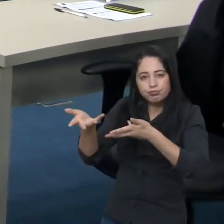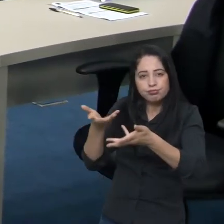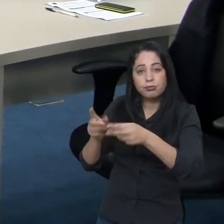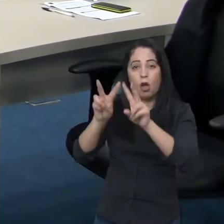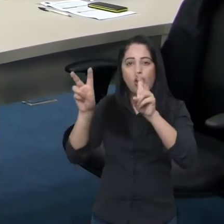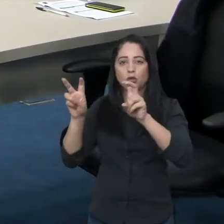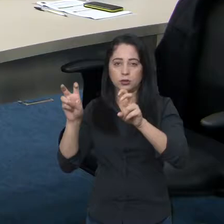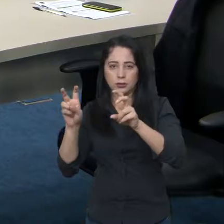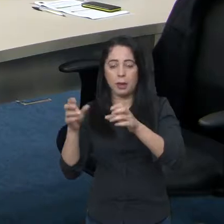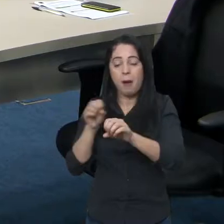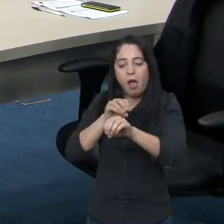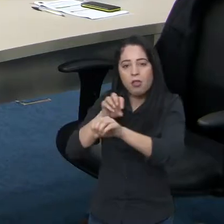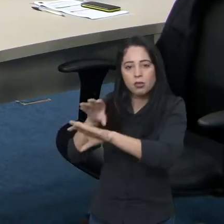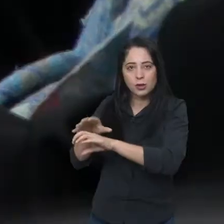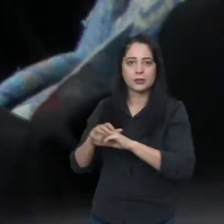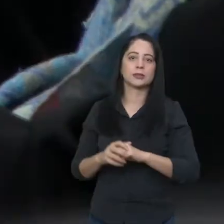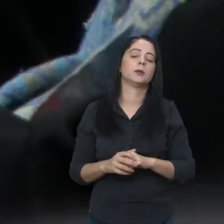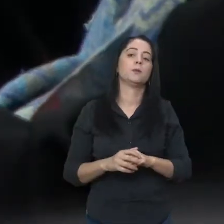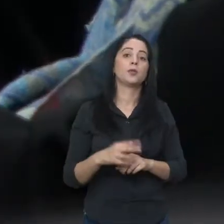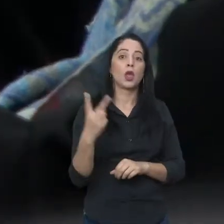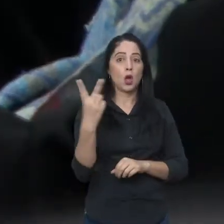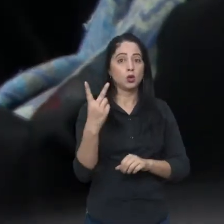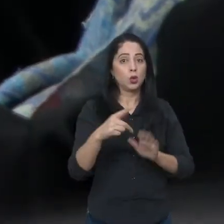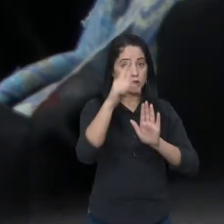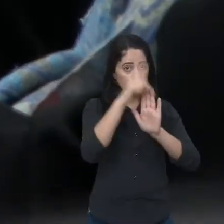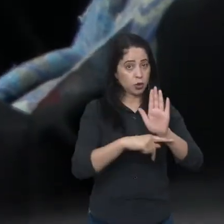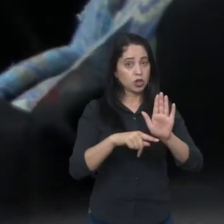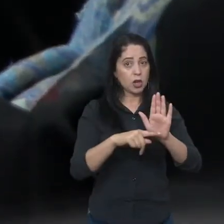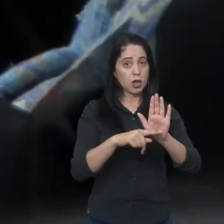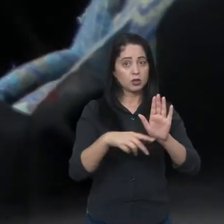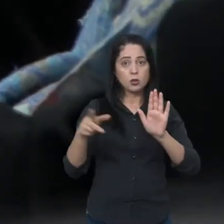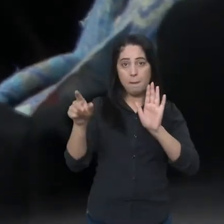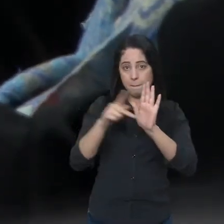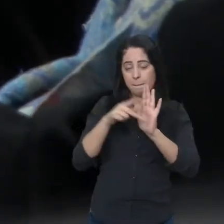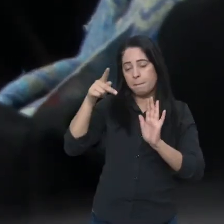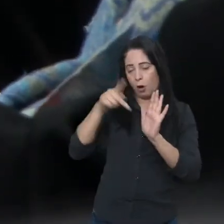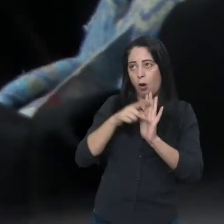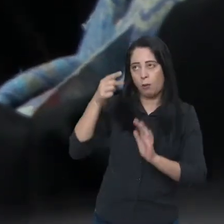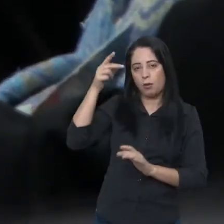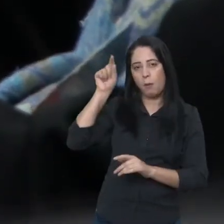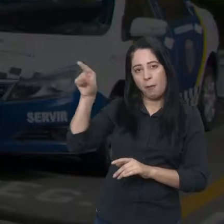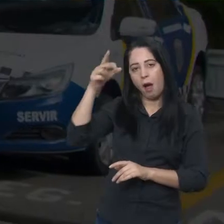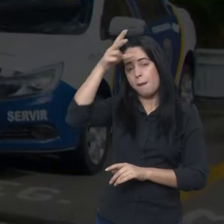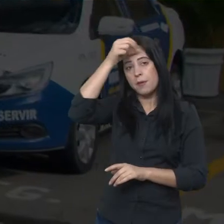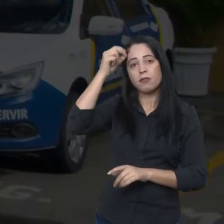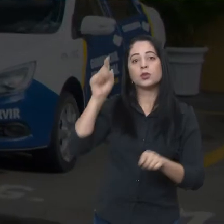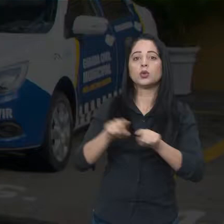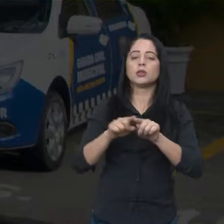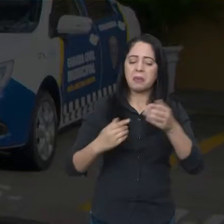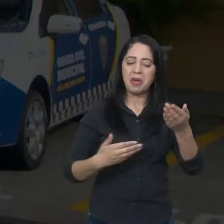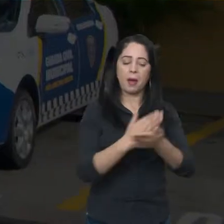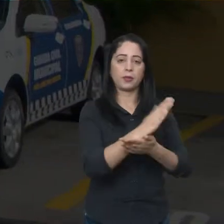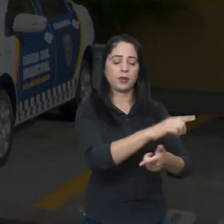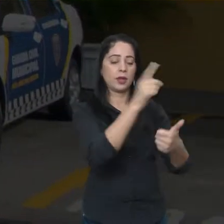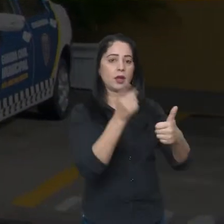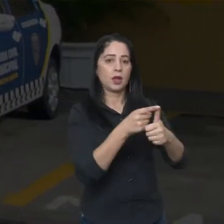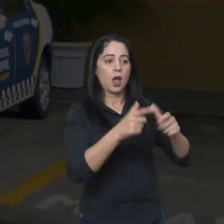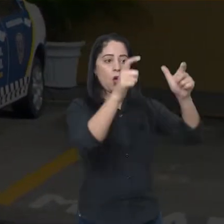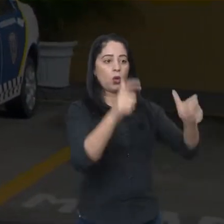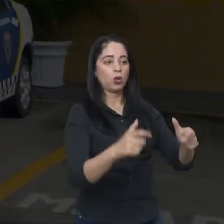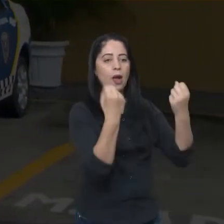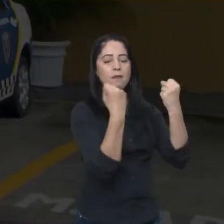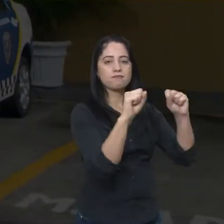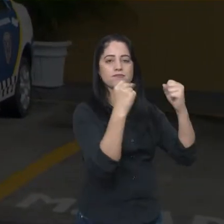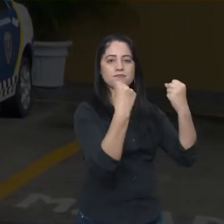de intercâmbio pautadas no tema. 2 projetos enviados pela Prefeitura também foram aprovados. O primeiro cria a Academia da